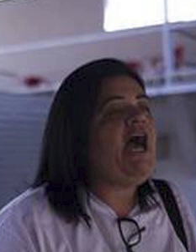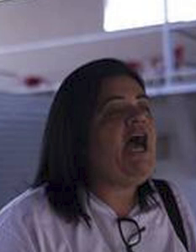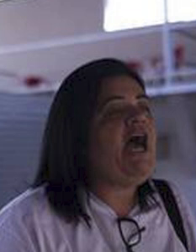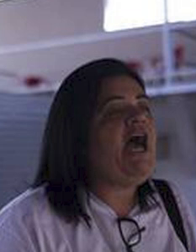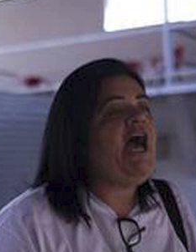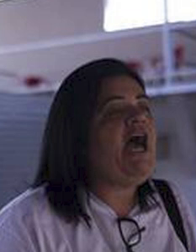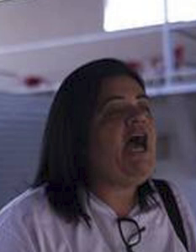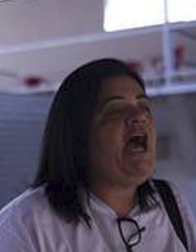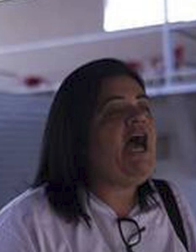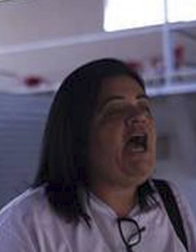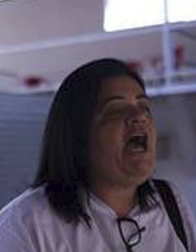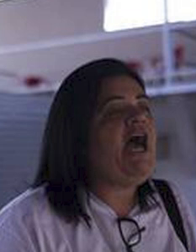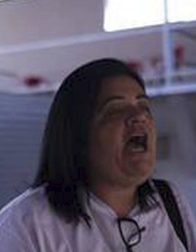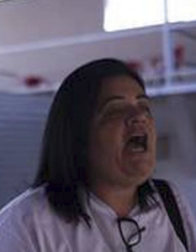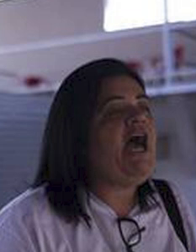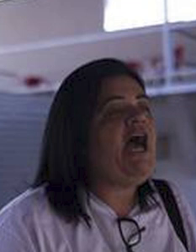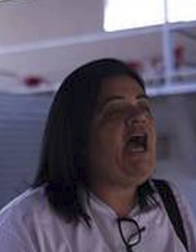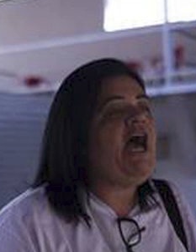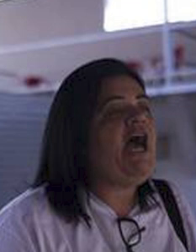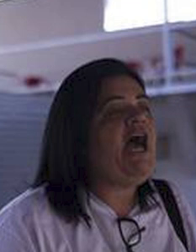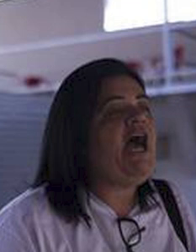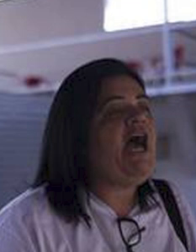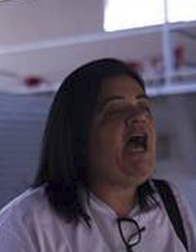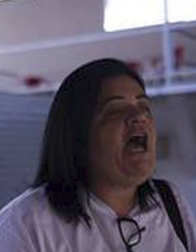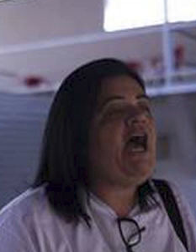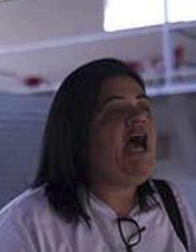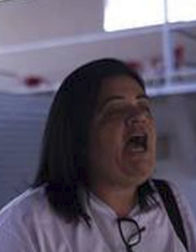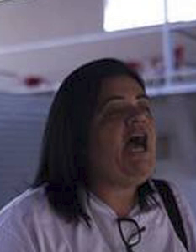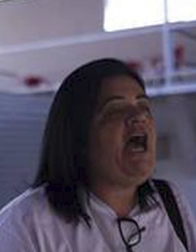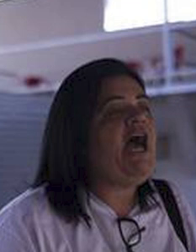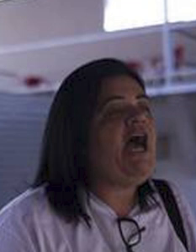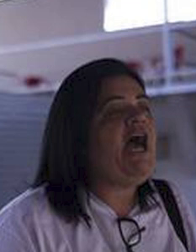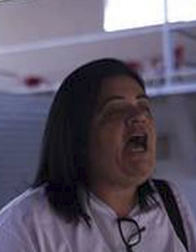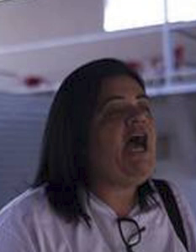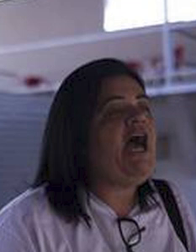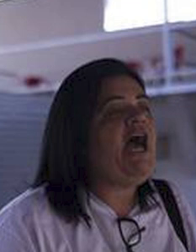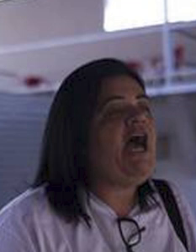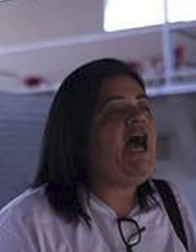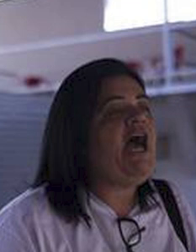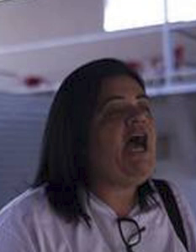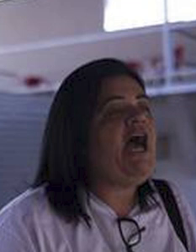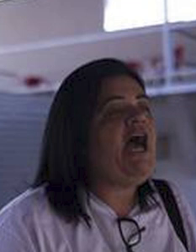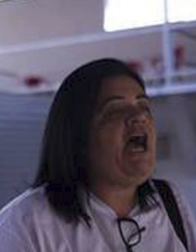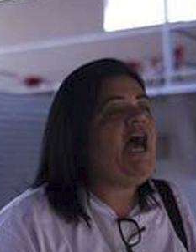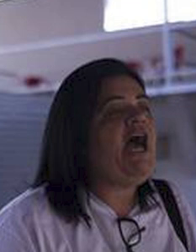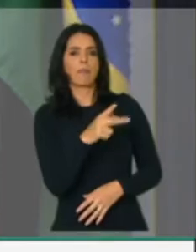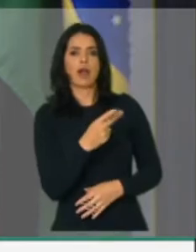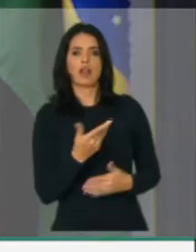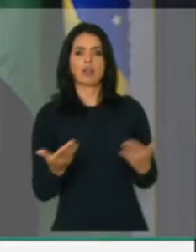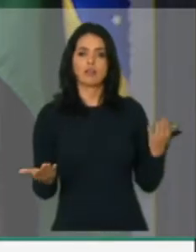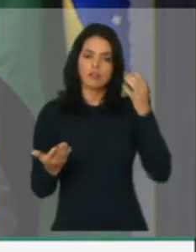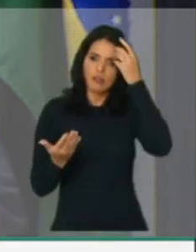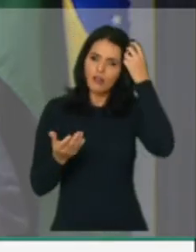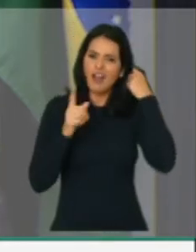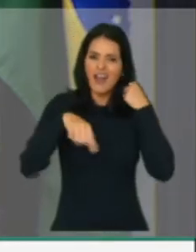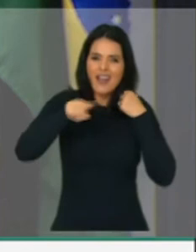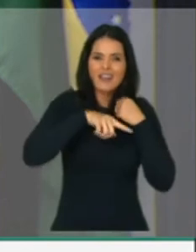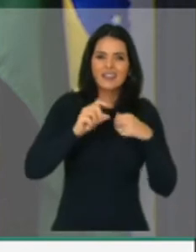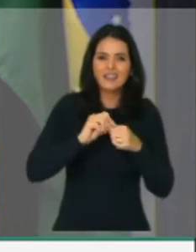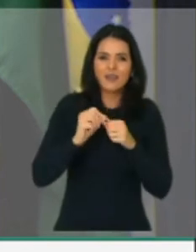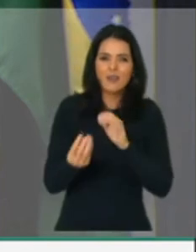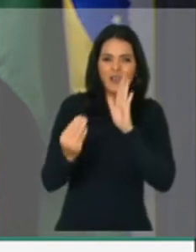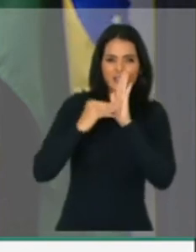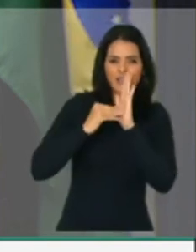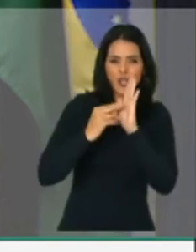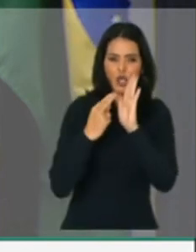operação com 28 mortes Tiraram um abraço de mim dele de mim covardemente lamenta a mãe e estão colocando